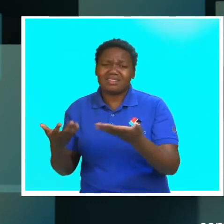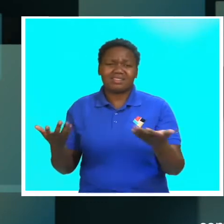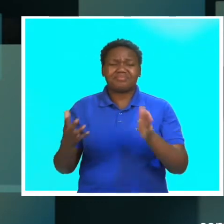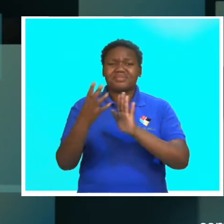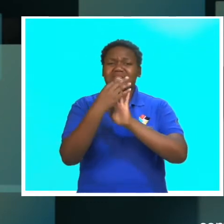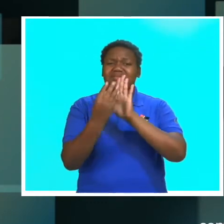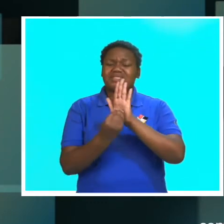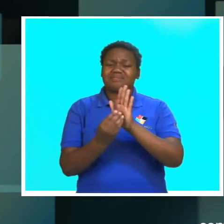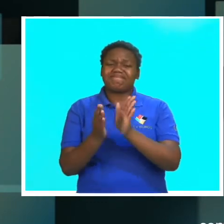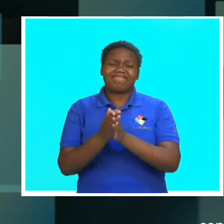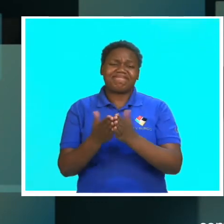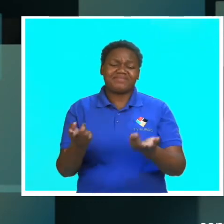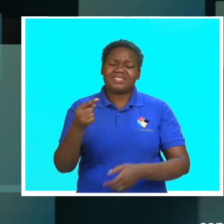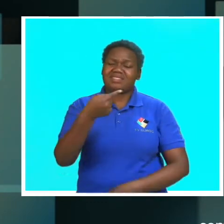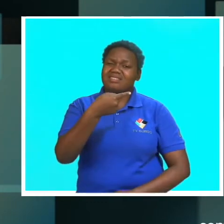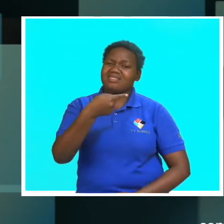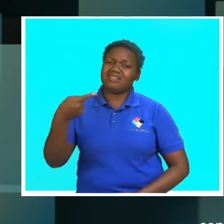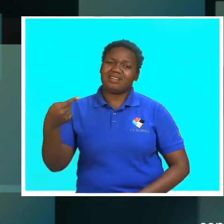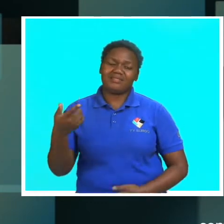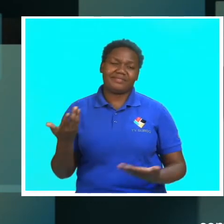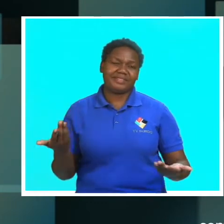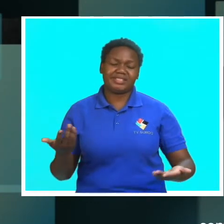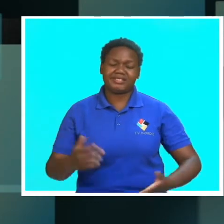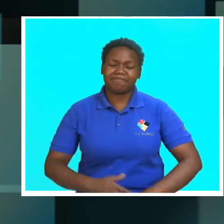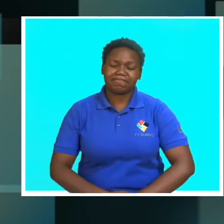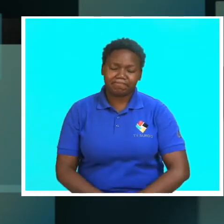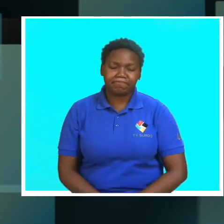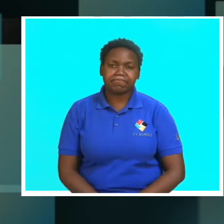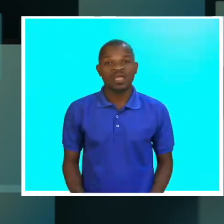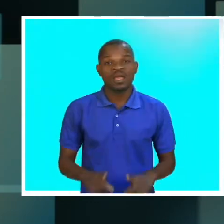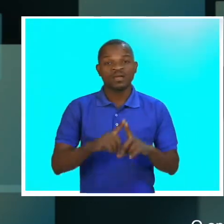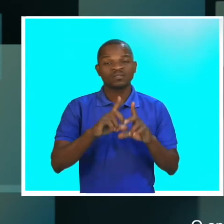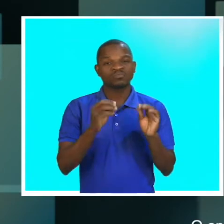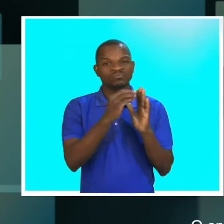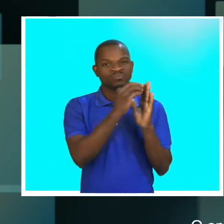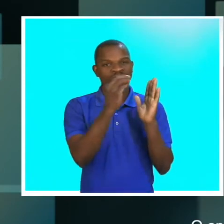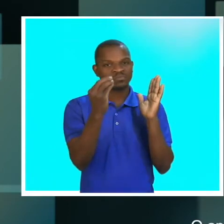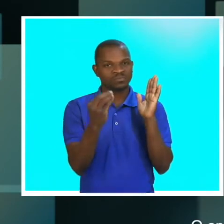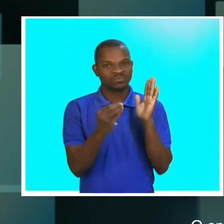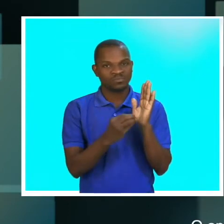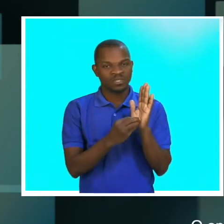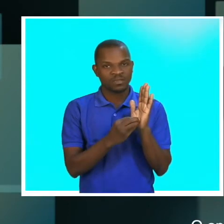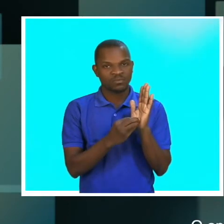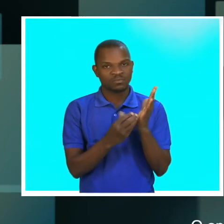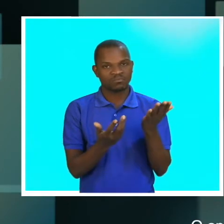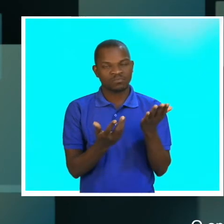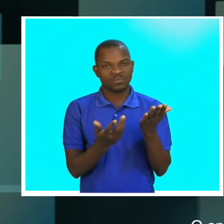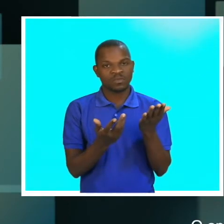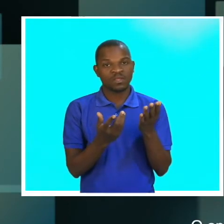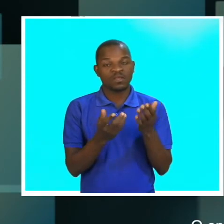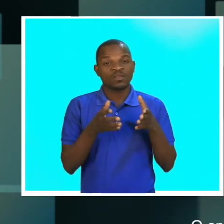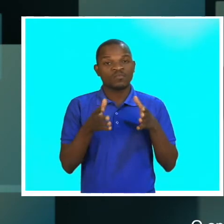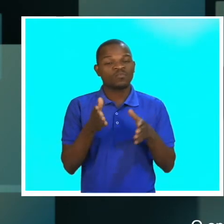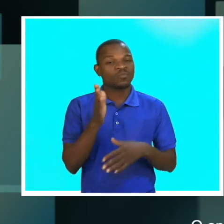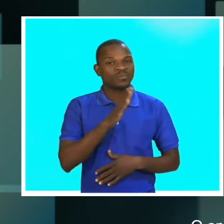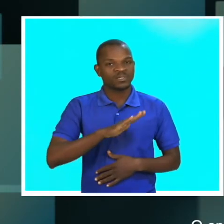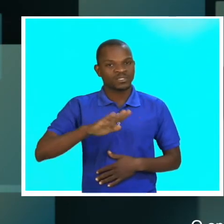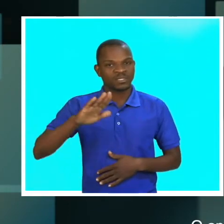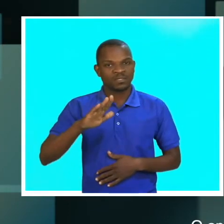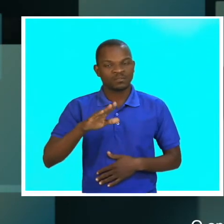contribui para que os alunos tenham um rendimento negativo. O aproveitamento pedagógico de forma